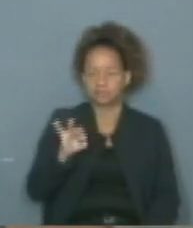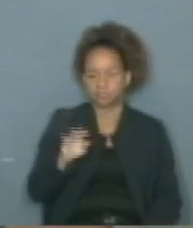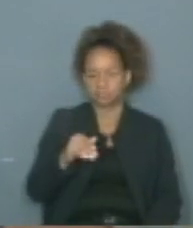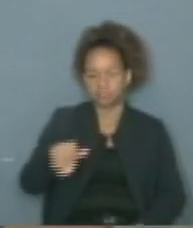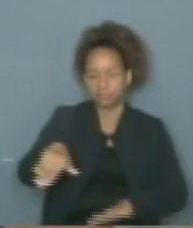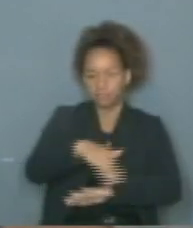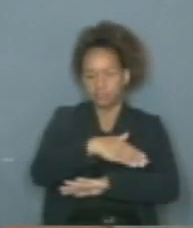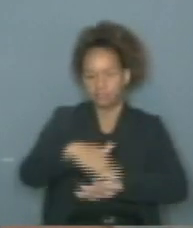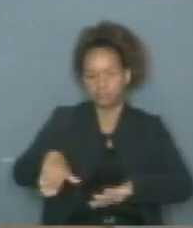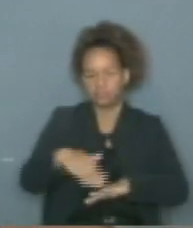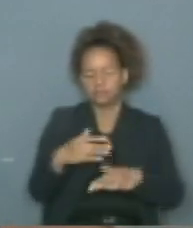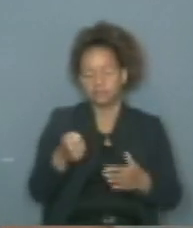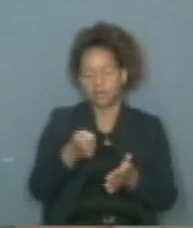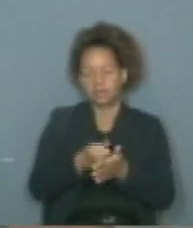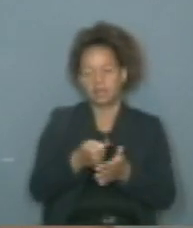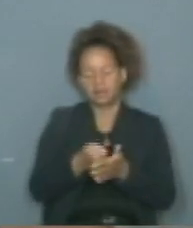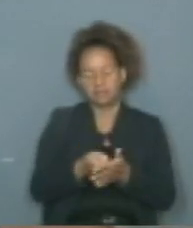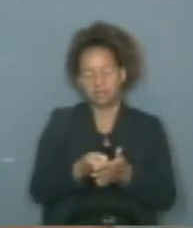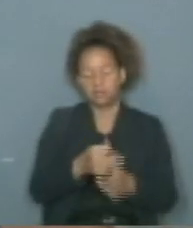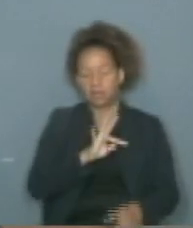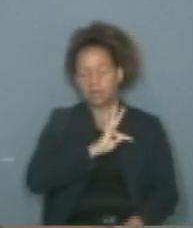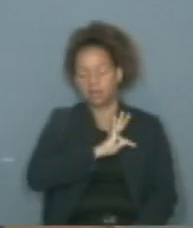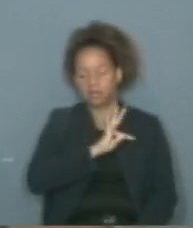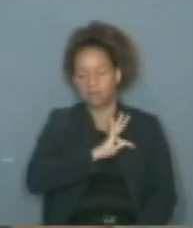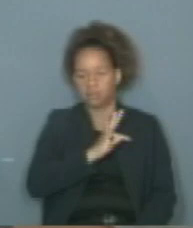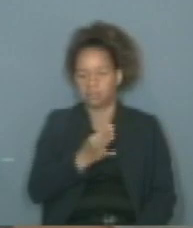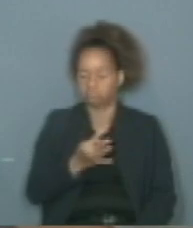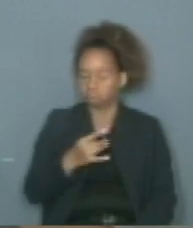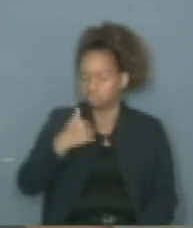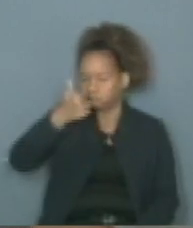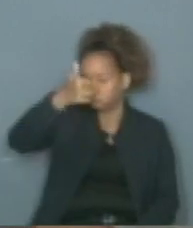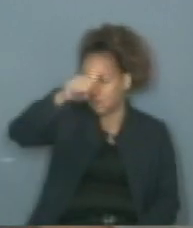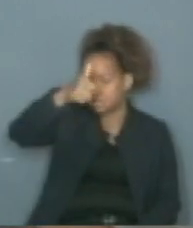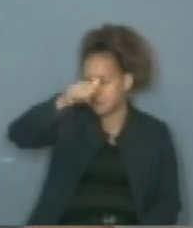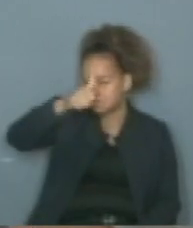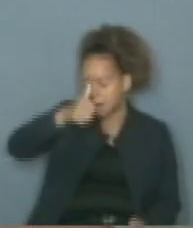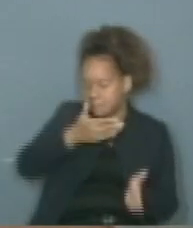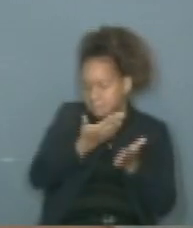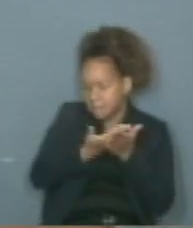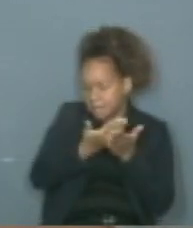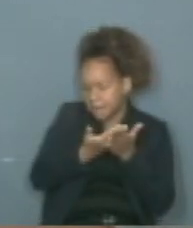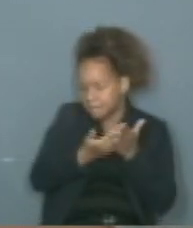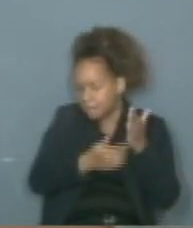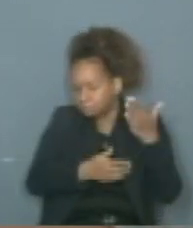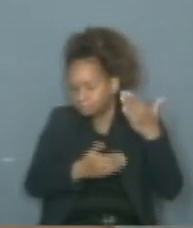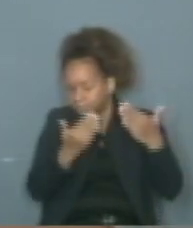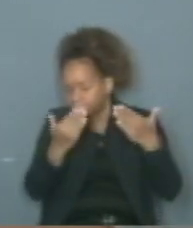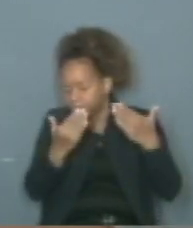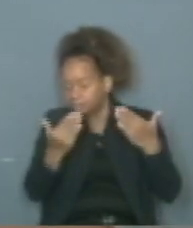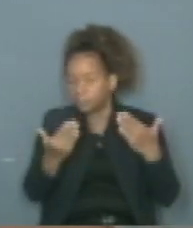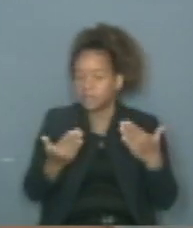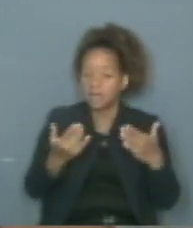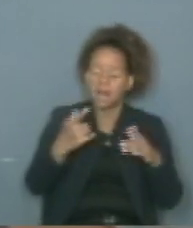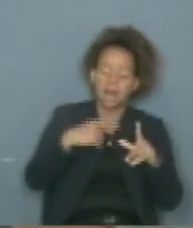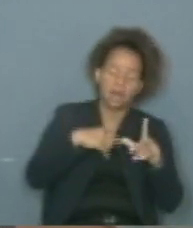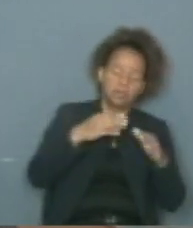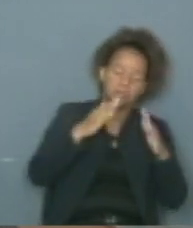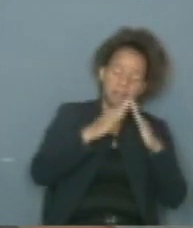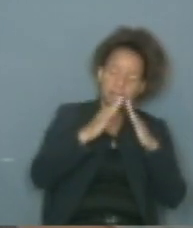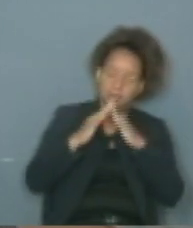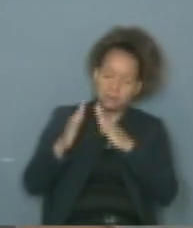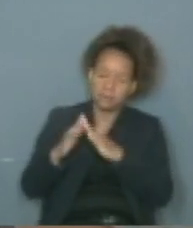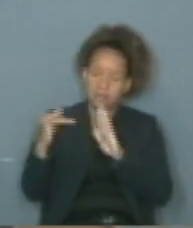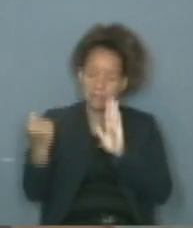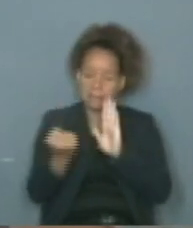públicas com o devido estudo técnico? O projeto não apresenta laudo urbanístico, análise